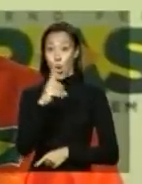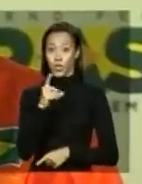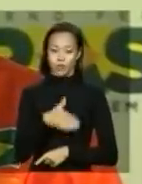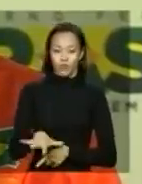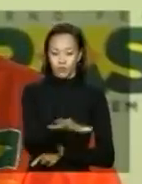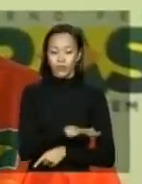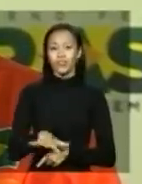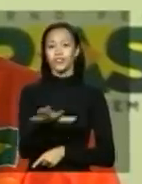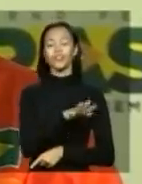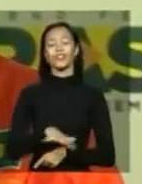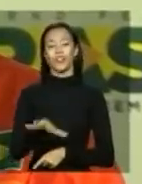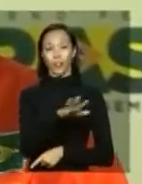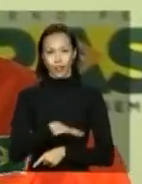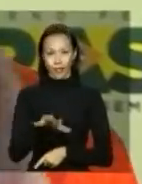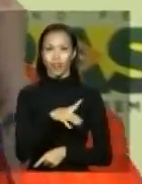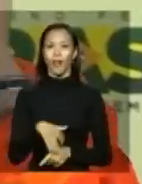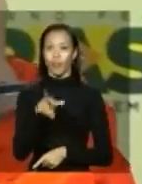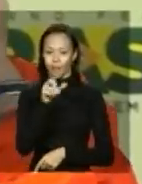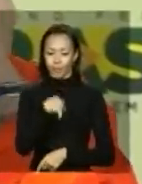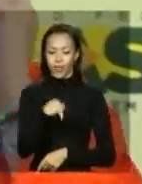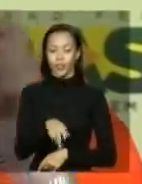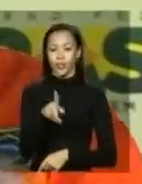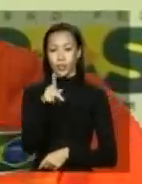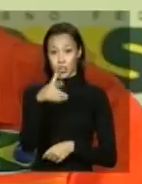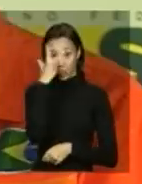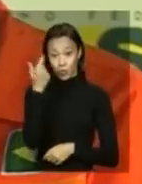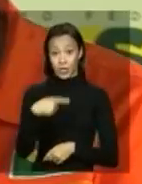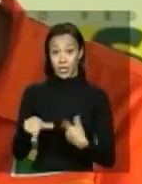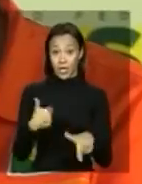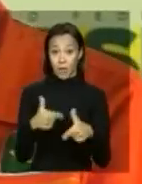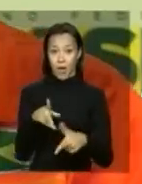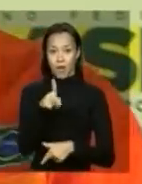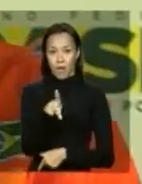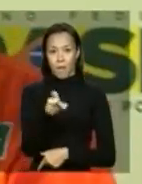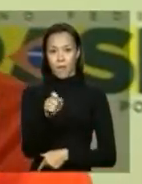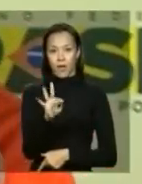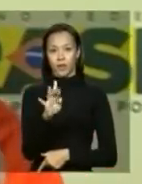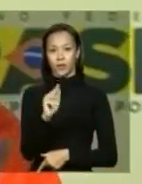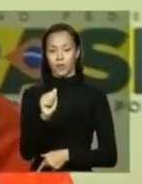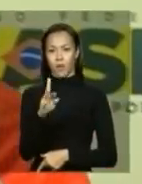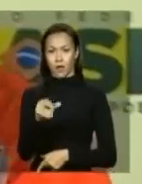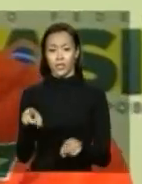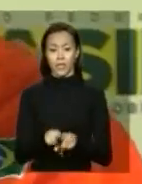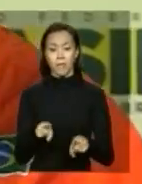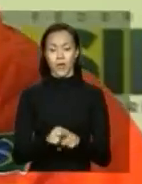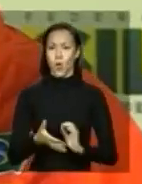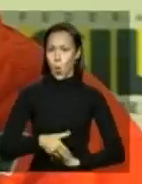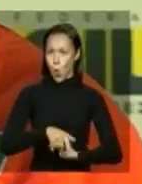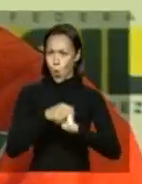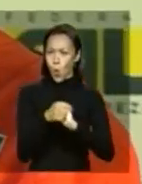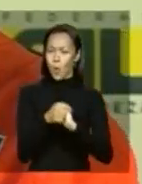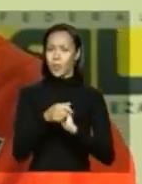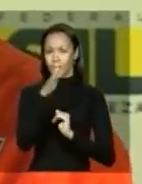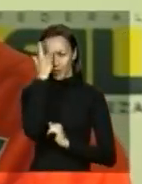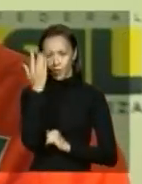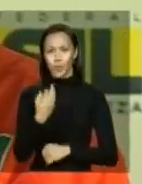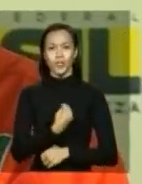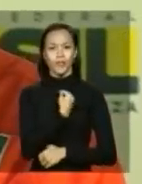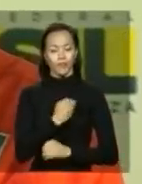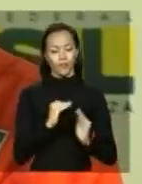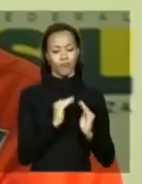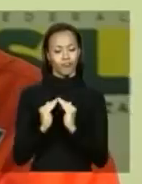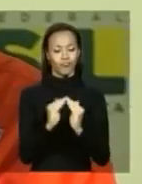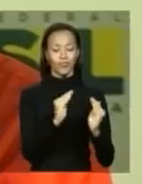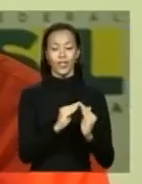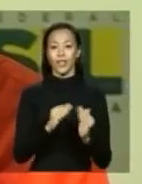da Federação Única dos Petroleiros. Cumprimentar, senhoras e senhores, moradores da comunidade